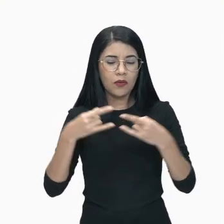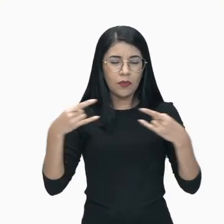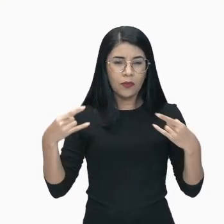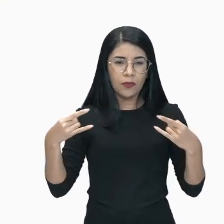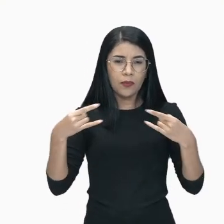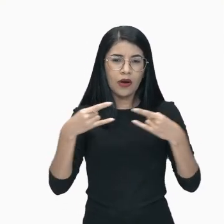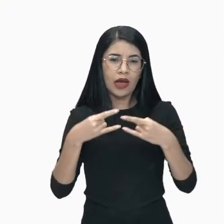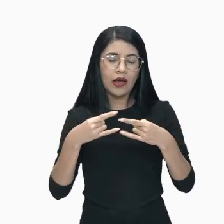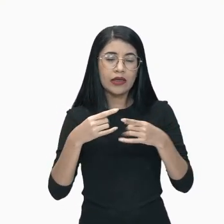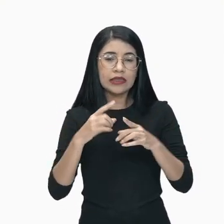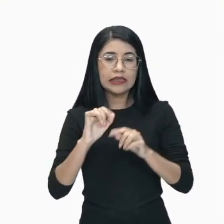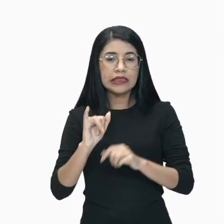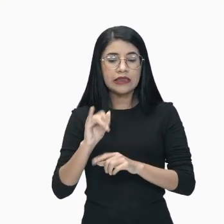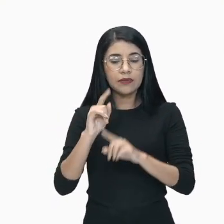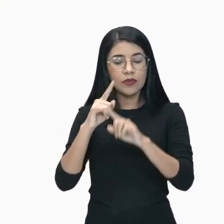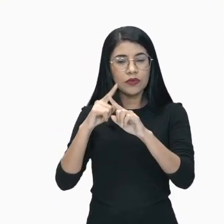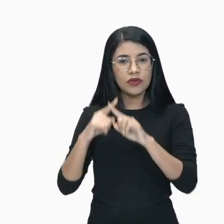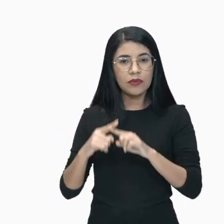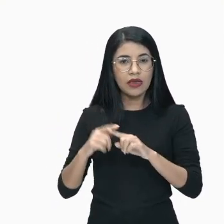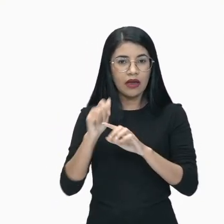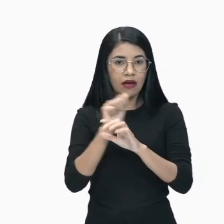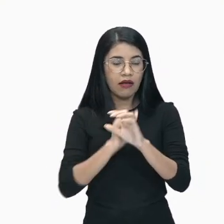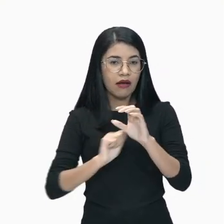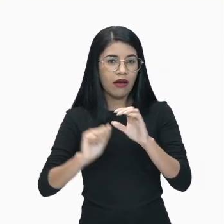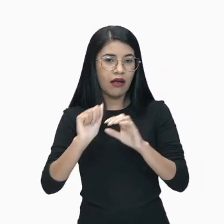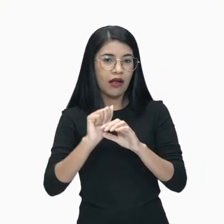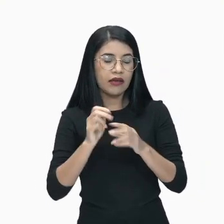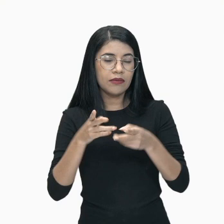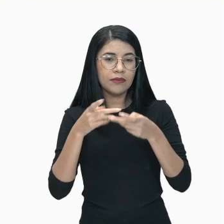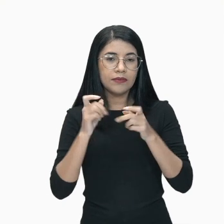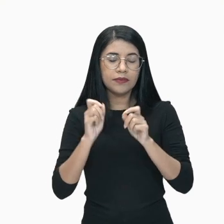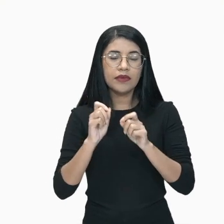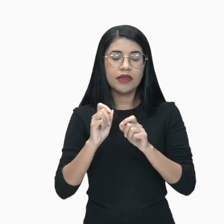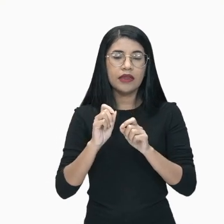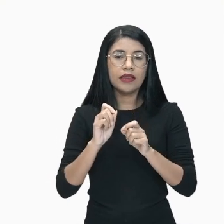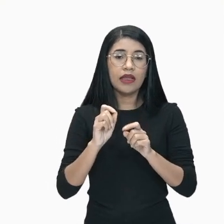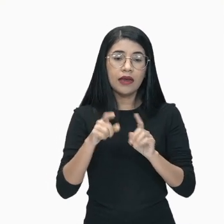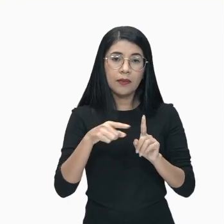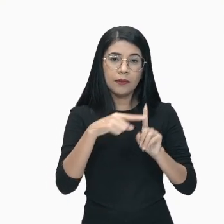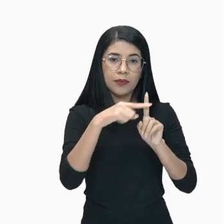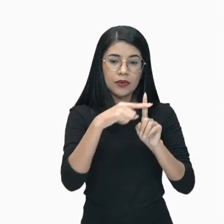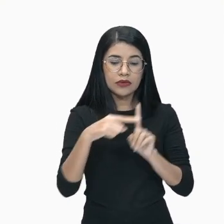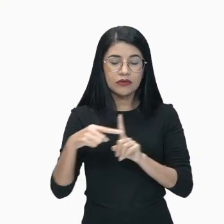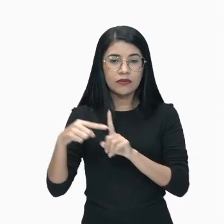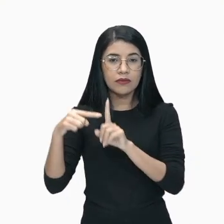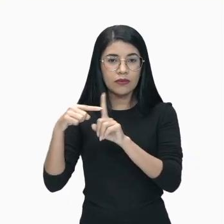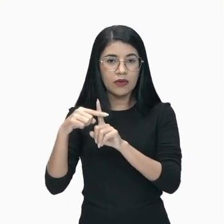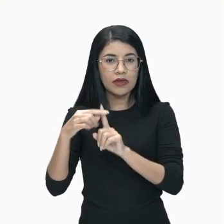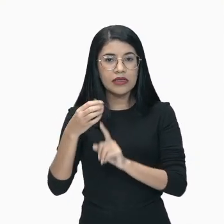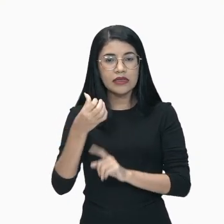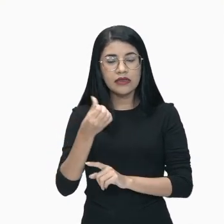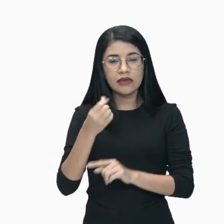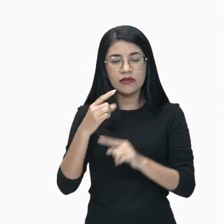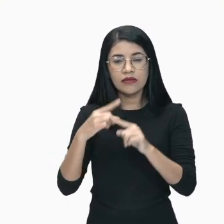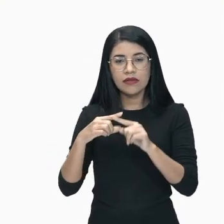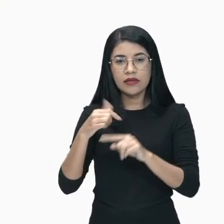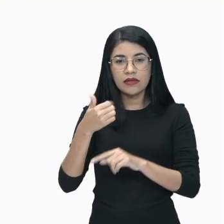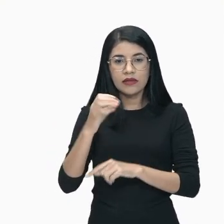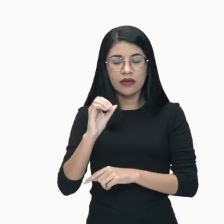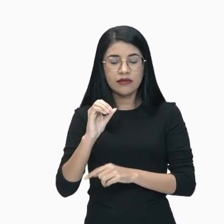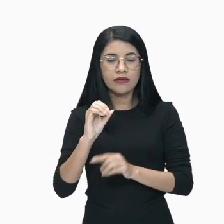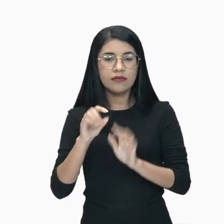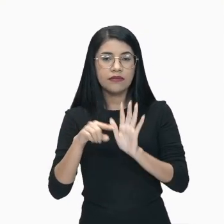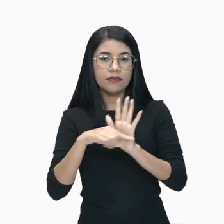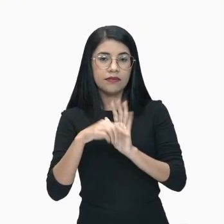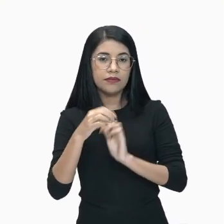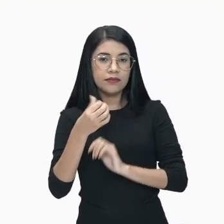os valores das cargas. Veja que eu tenho duas cargas positivas, 6 vezes 10 a menos 6. Como